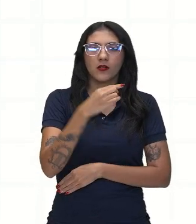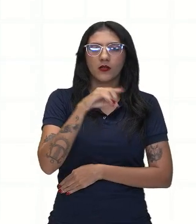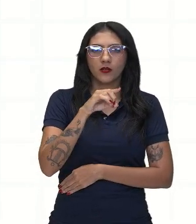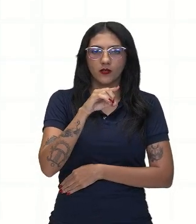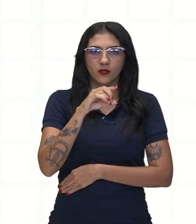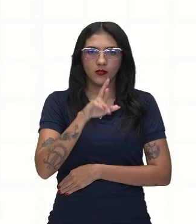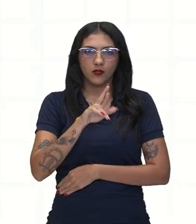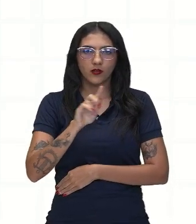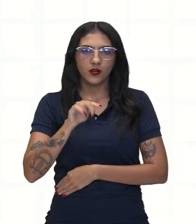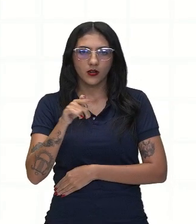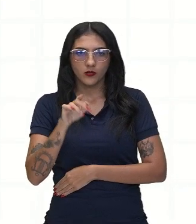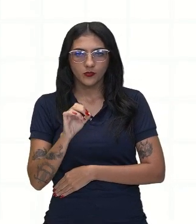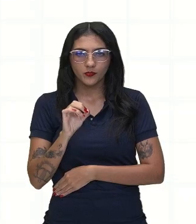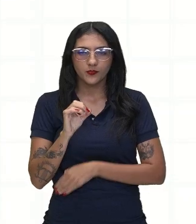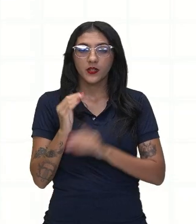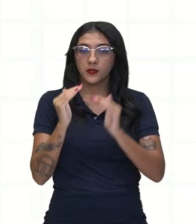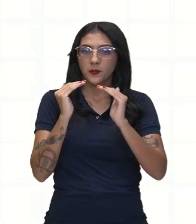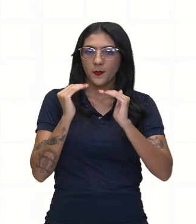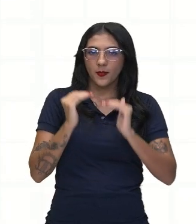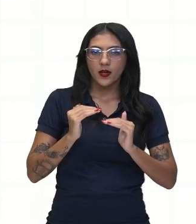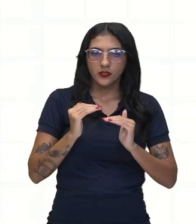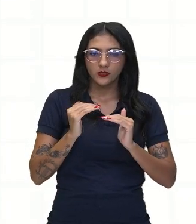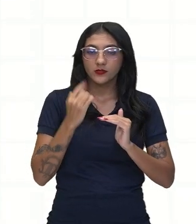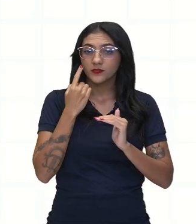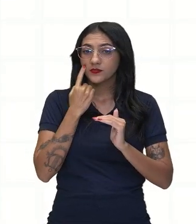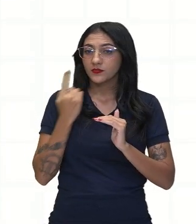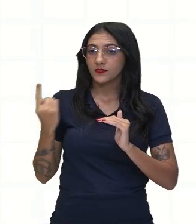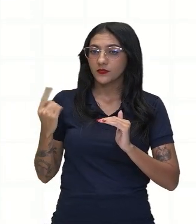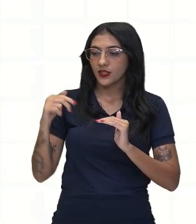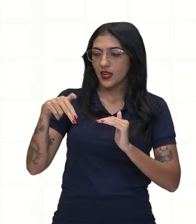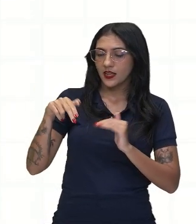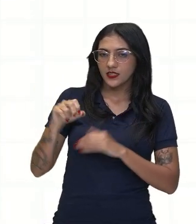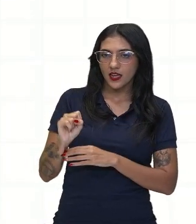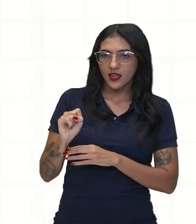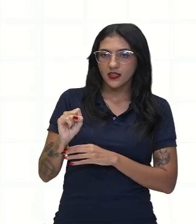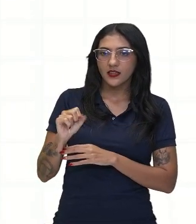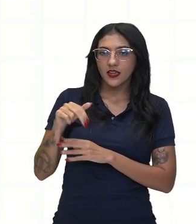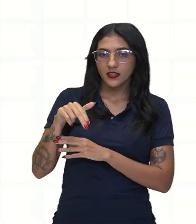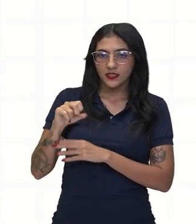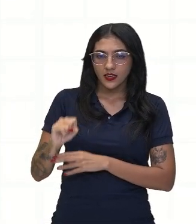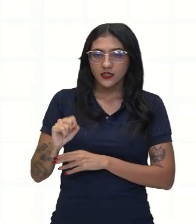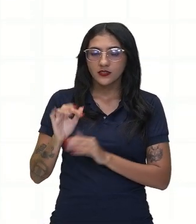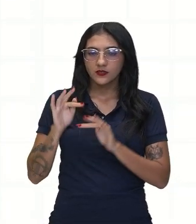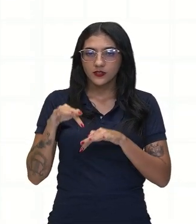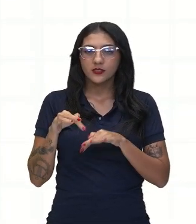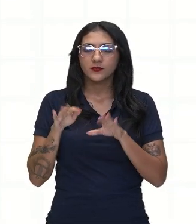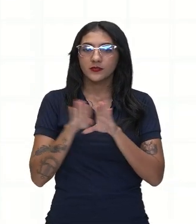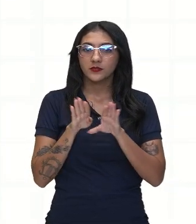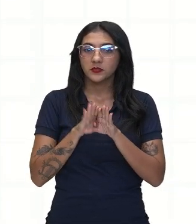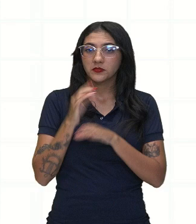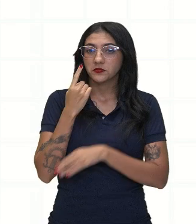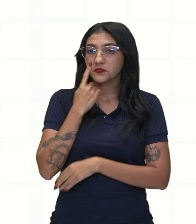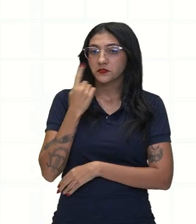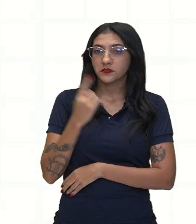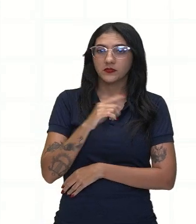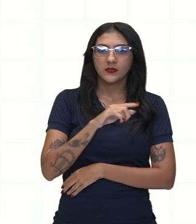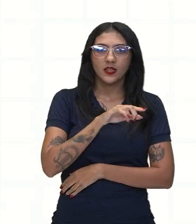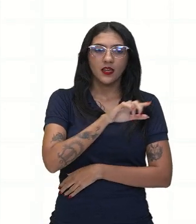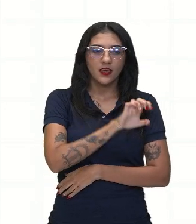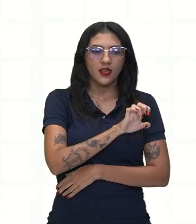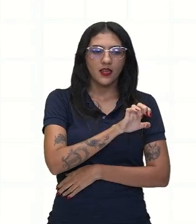acento. Elétrons, terminado em ONS, né? A paroxítona recebe acento.